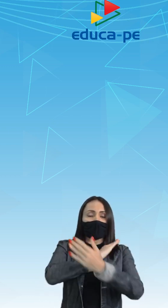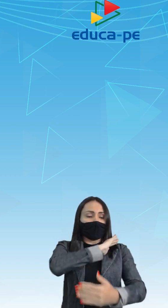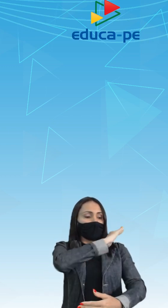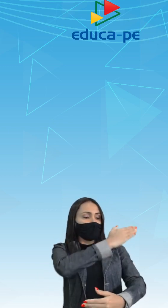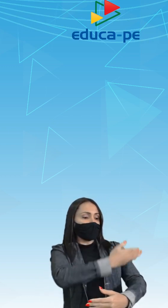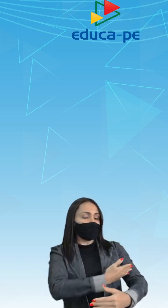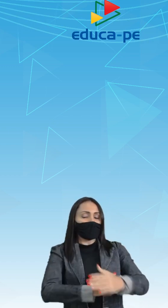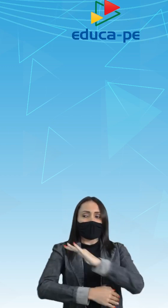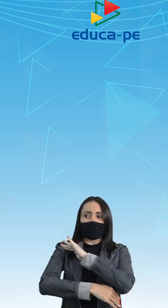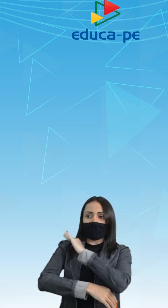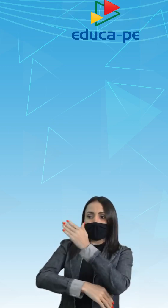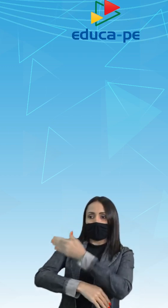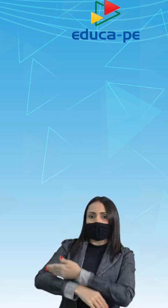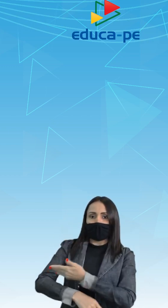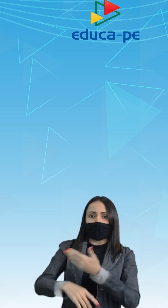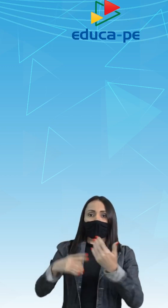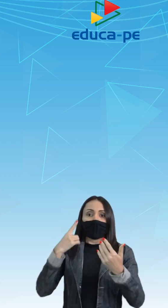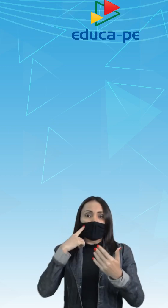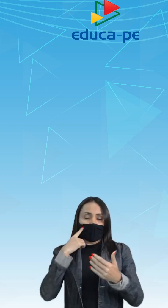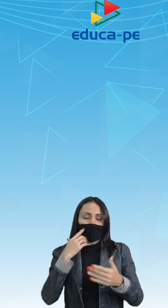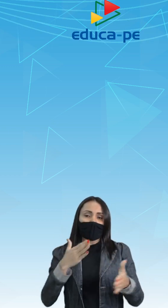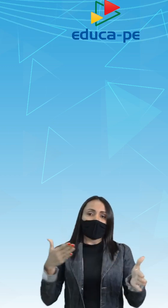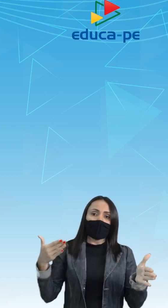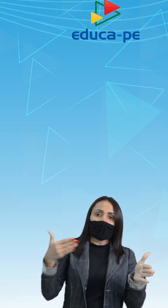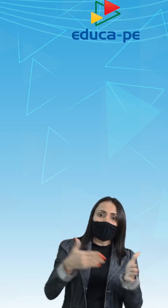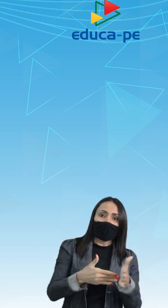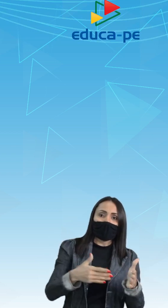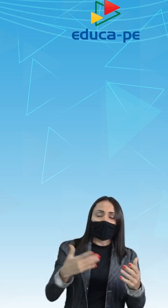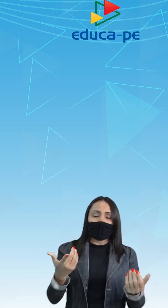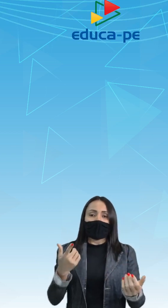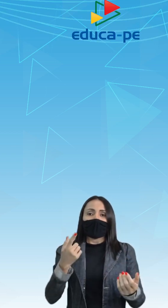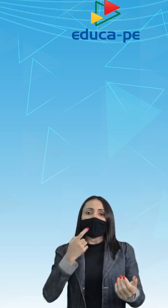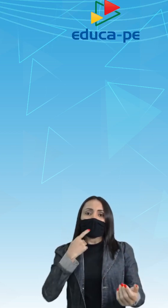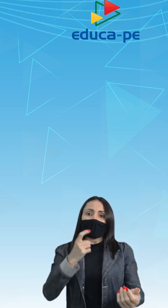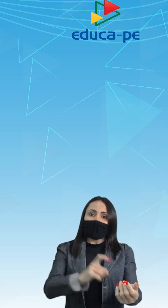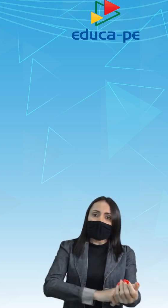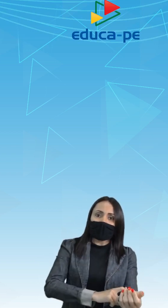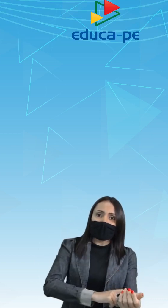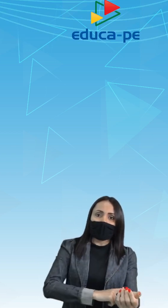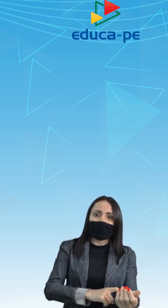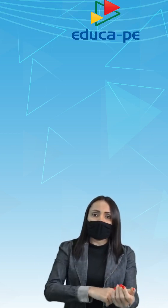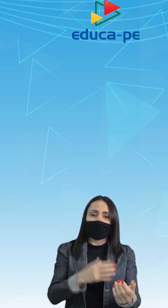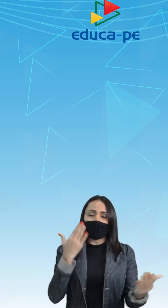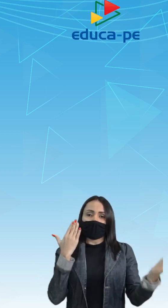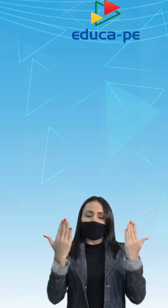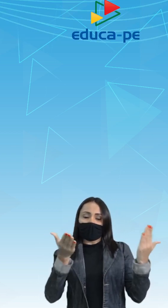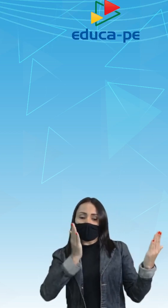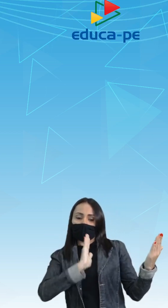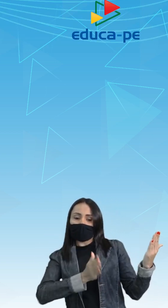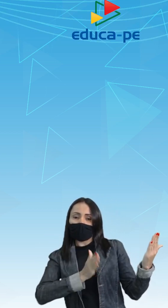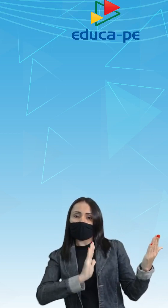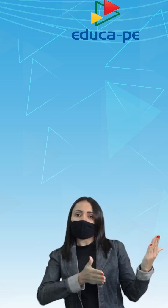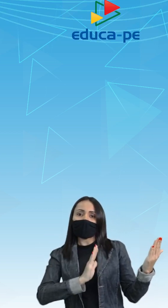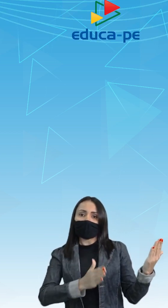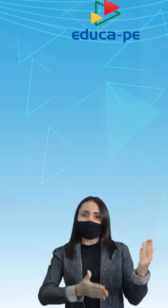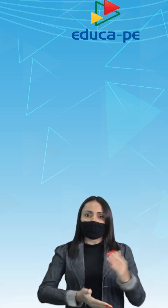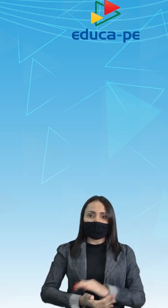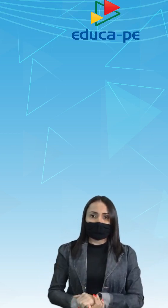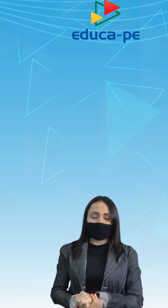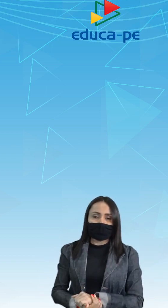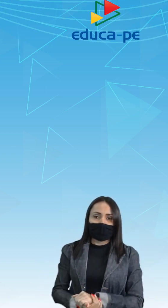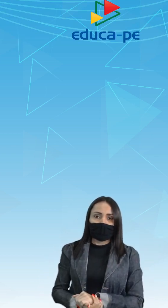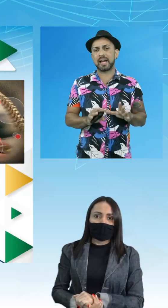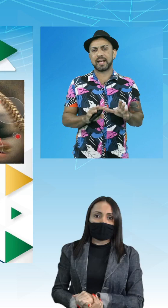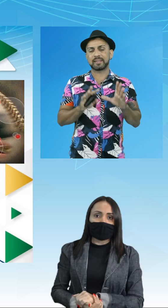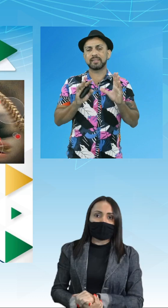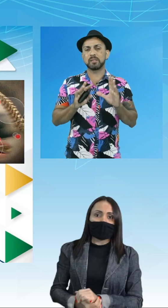músculos, eles podem suportar mais sangue e oxigênio do que o coração ele é capaz de bombear.